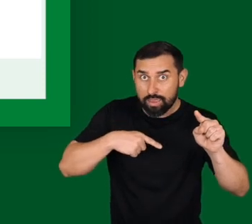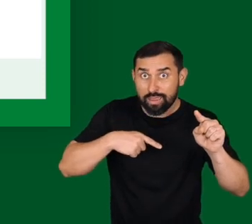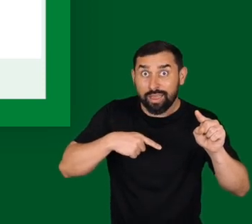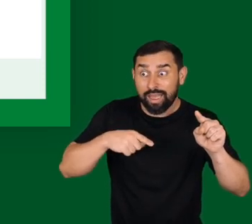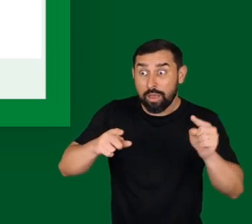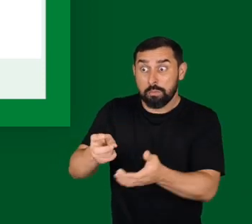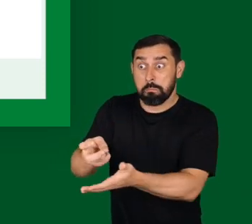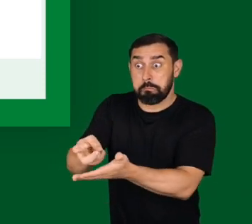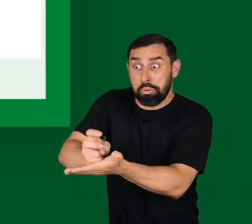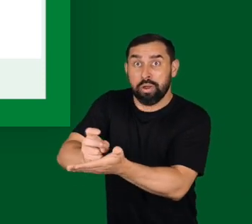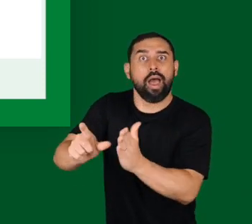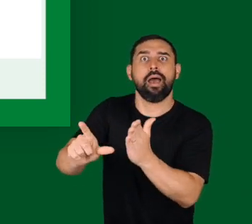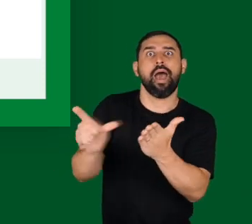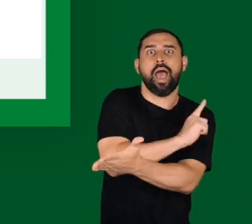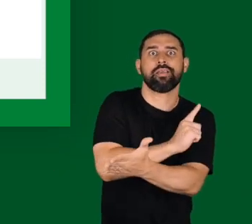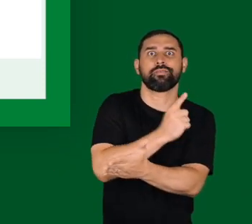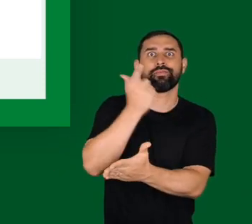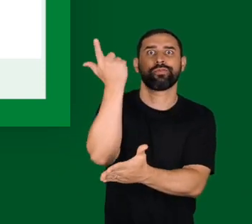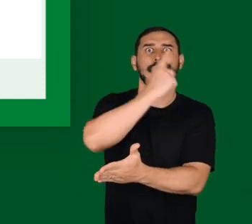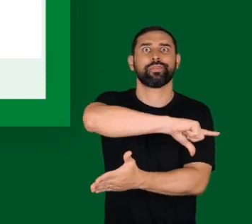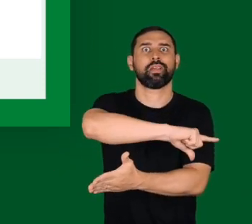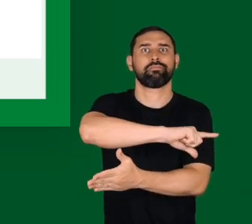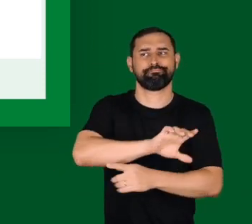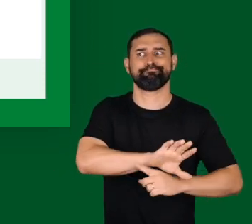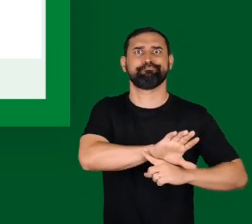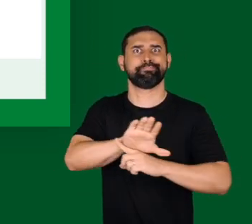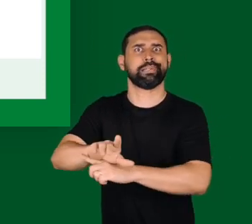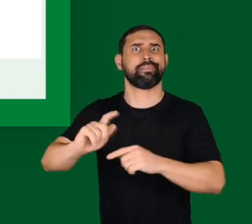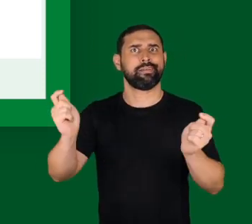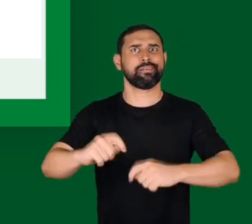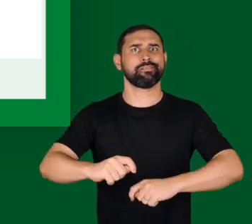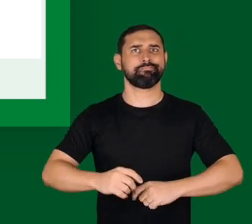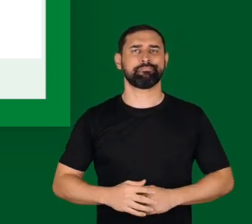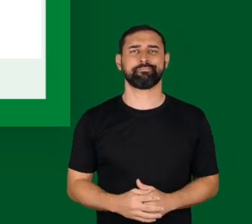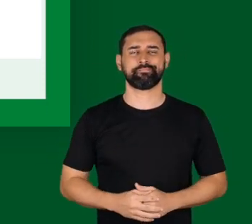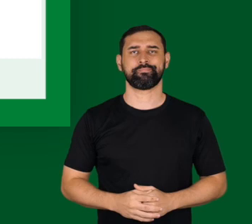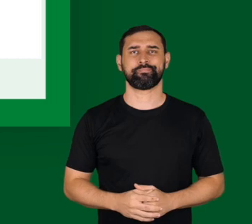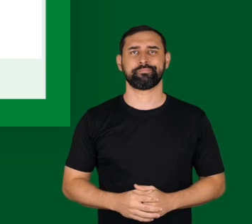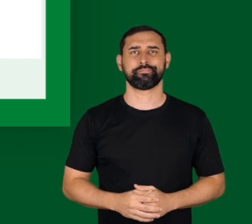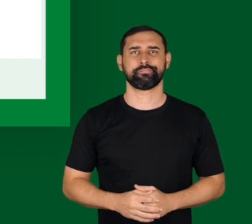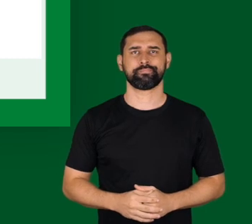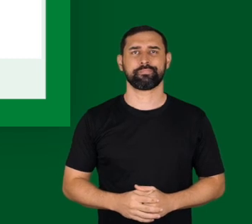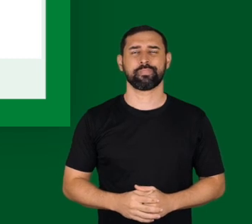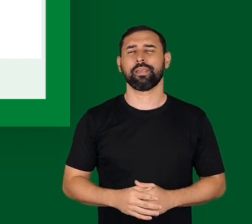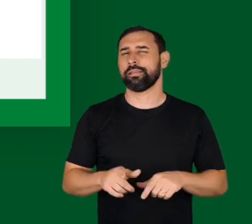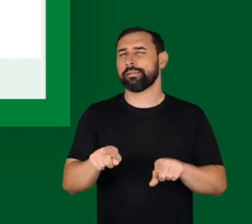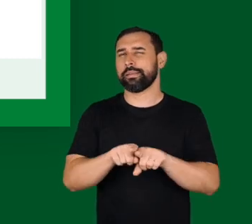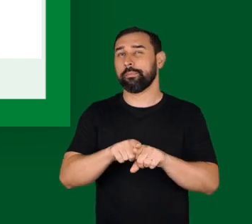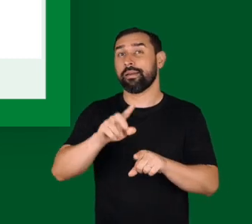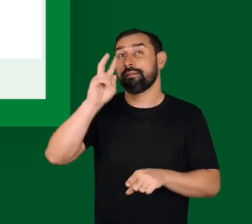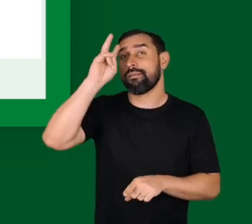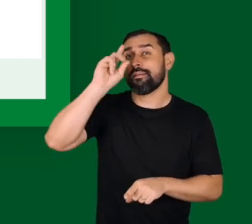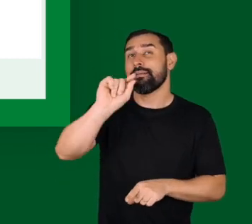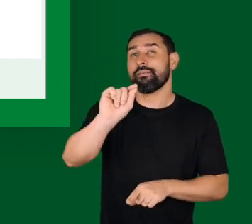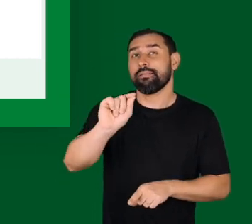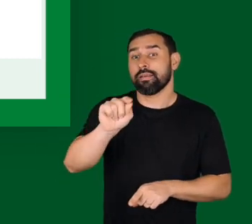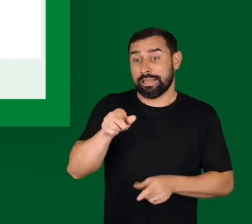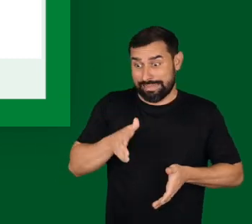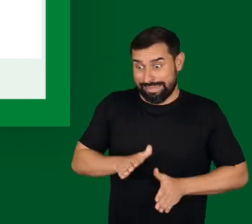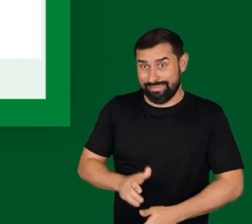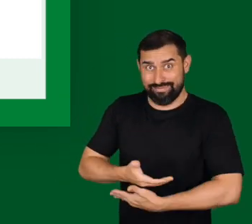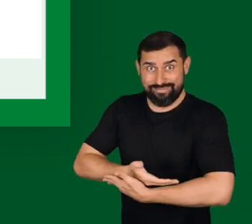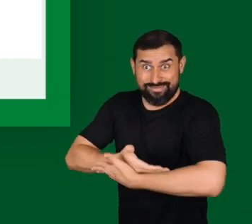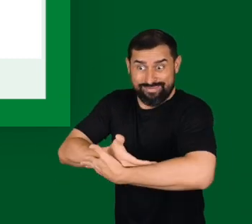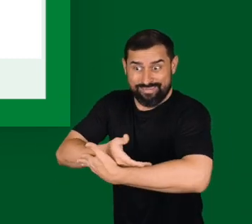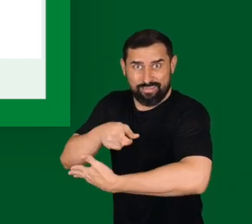convulsivos antes desse bebê convulsionar de forma clínica, tá bom? Lembrar que o